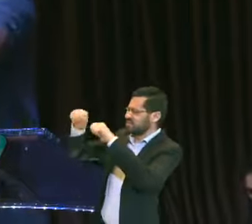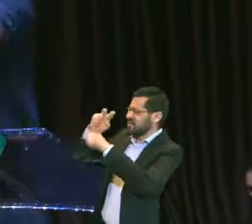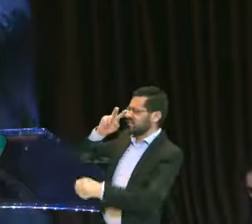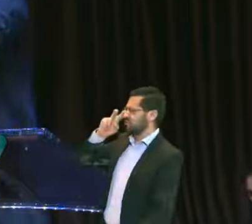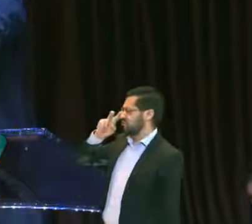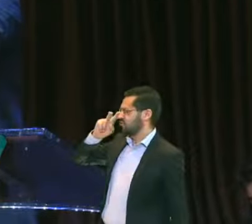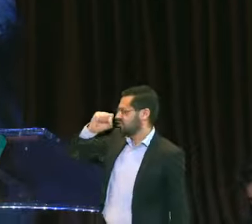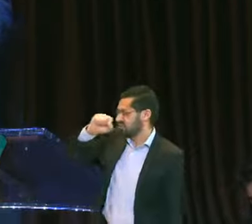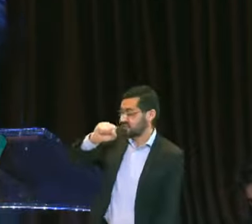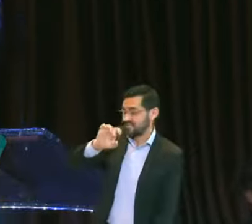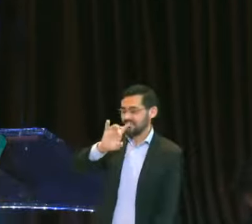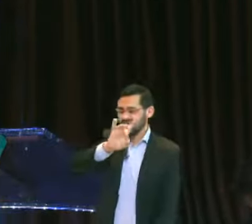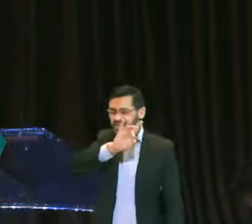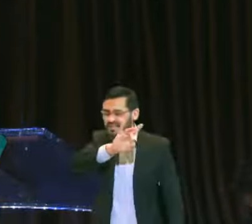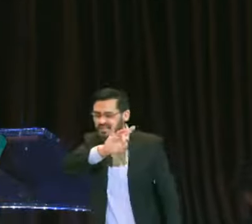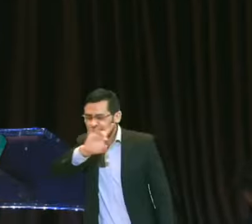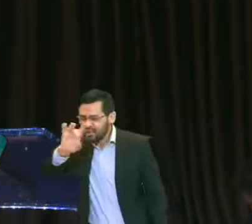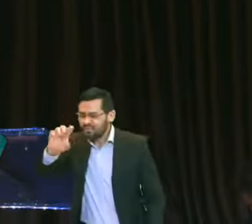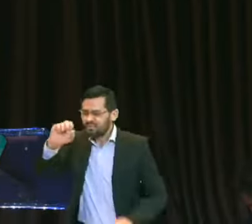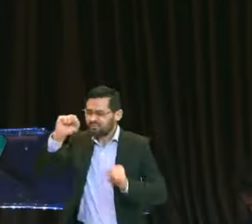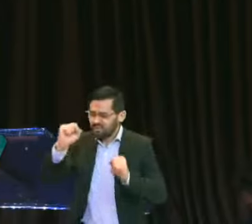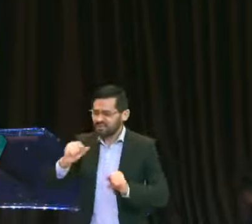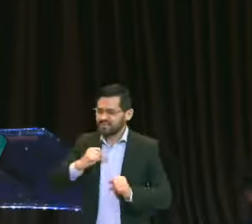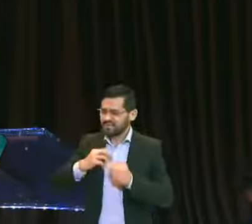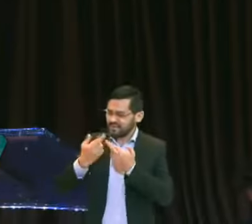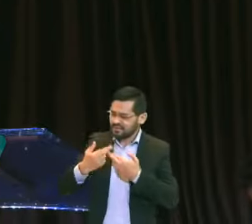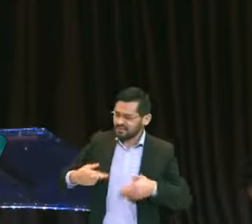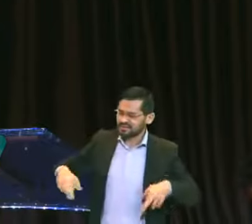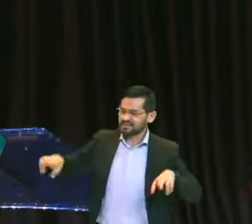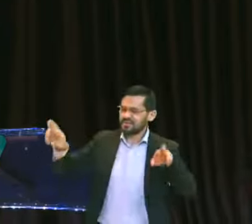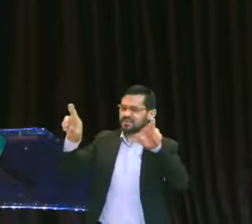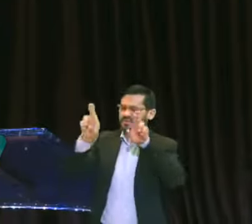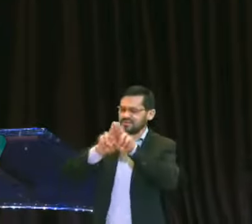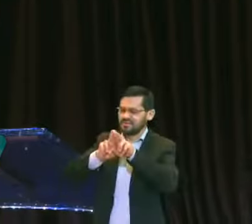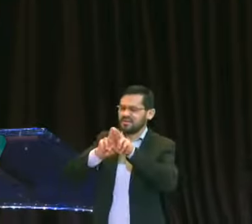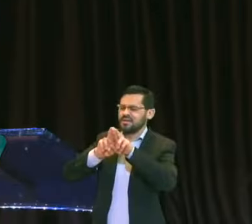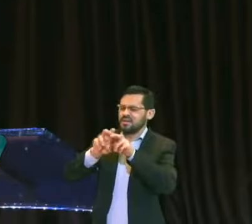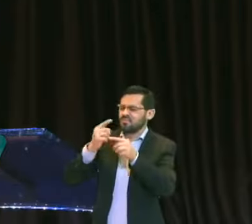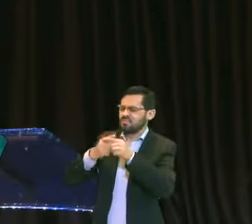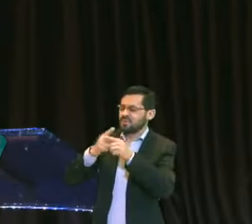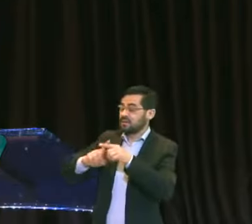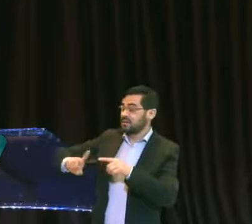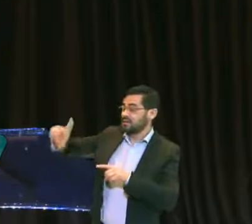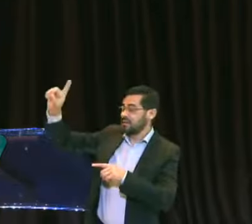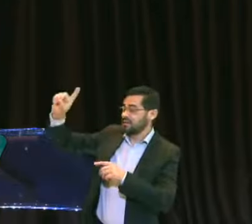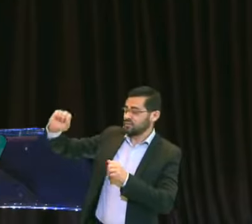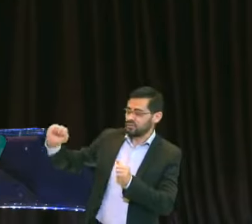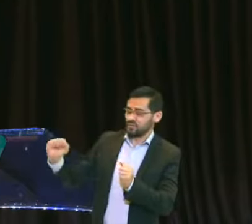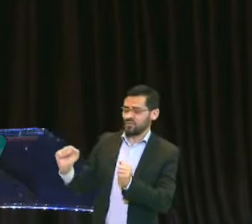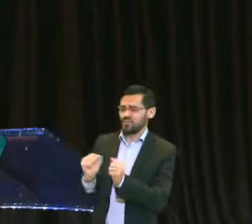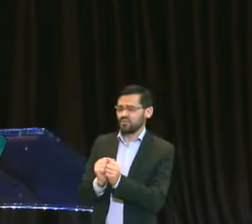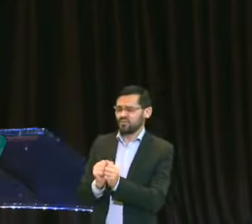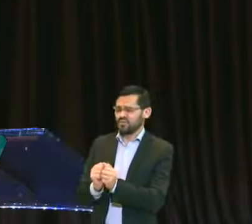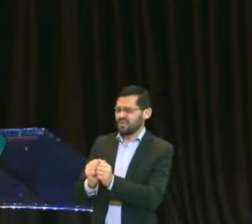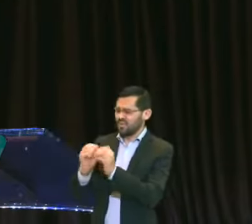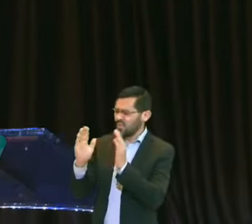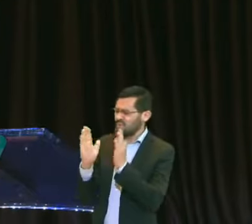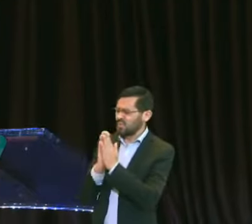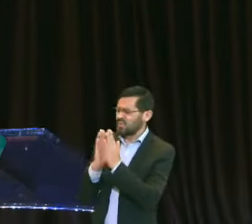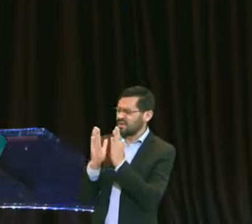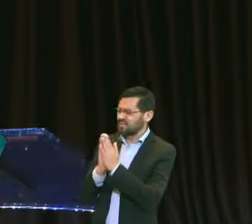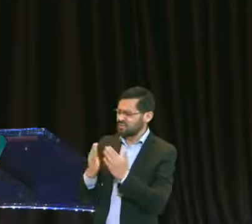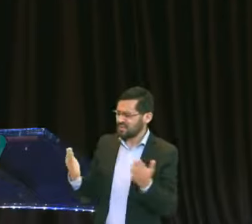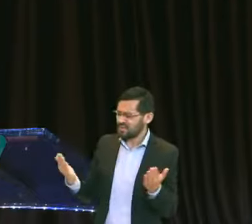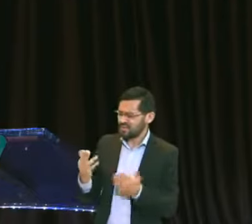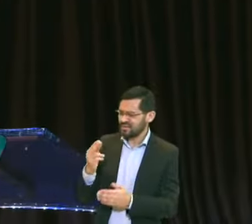os teus filhos possam correr e não cansar, porque o Senhor é por eles. Faz assim. Esta